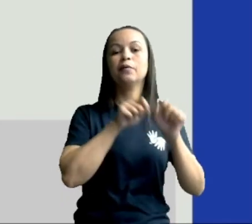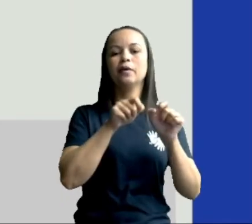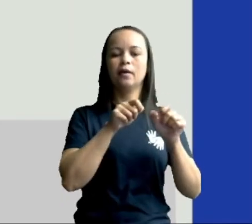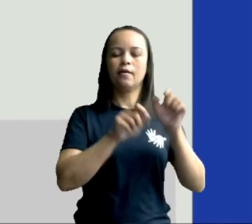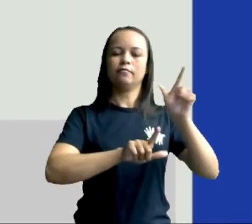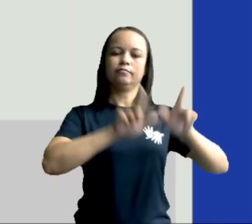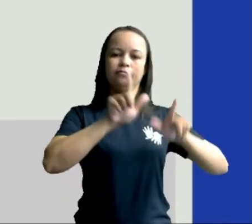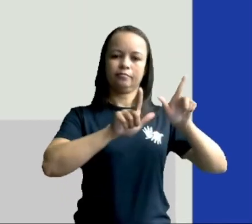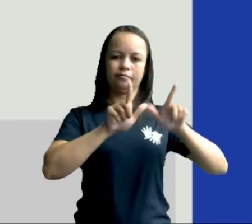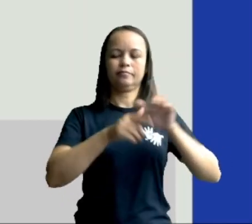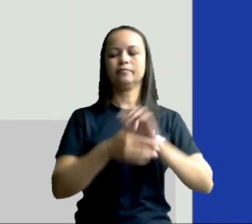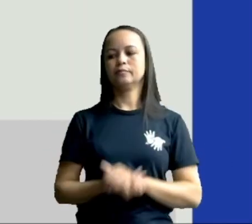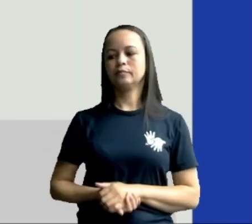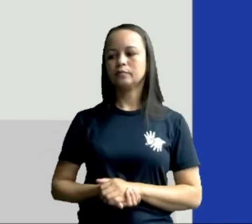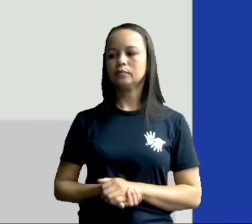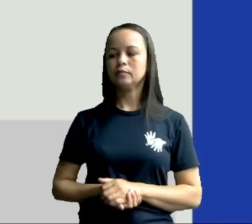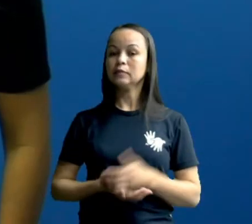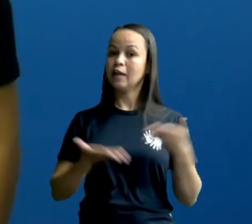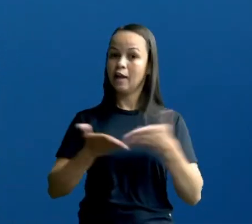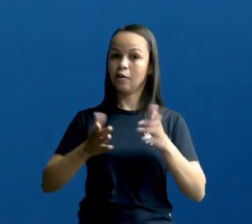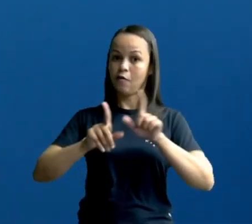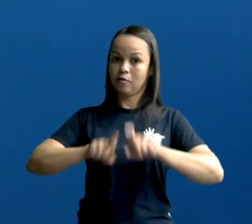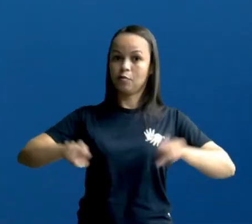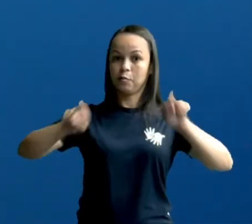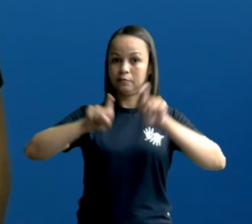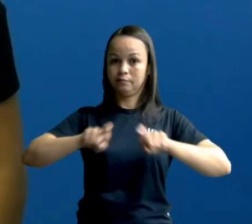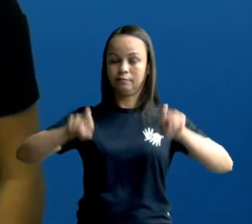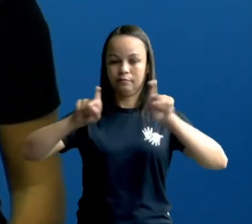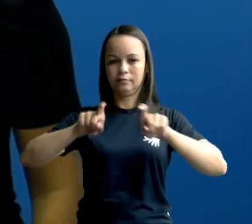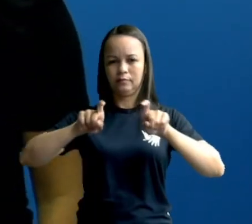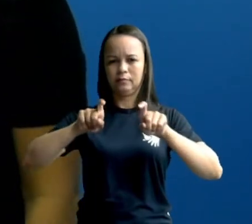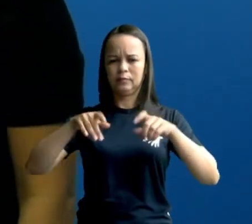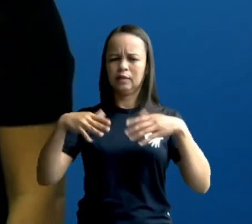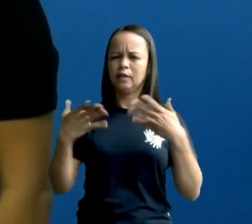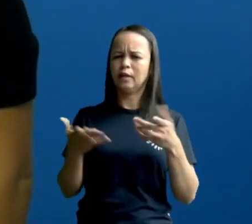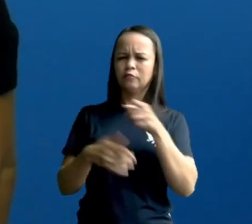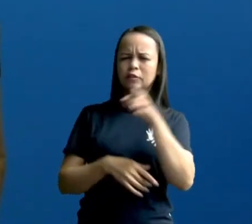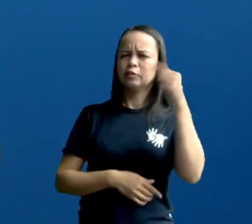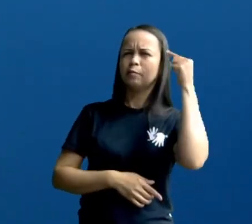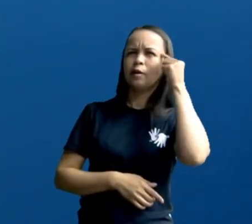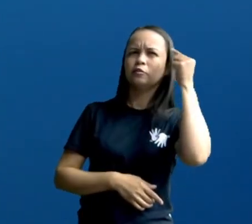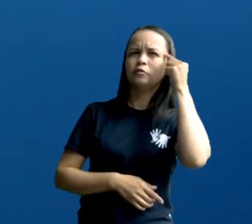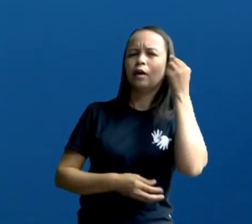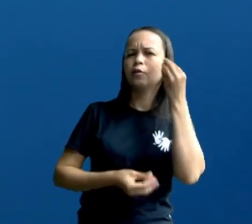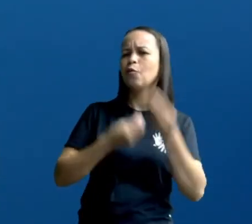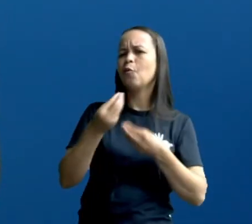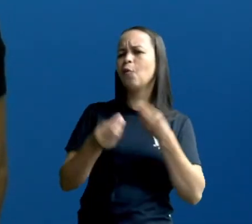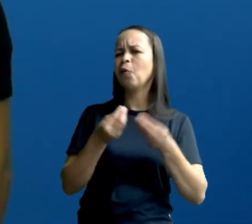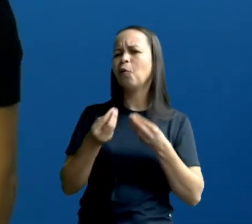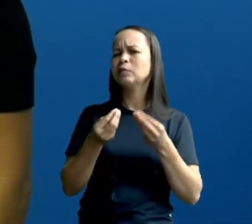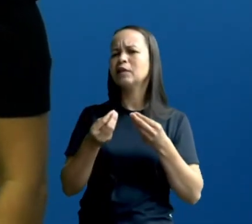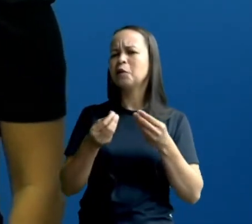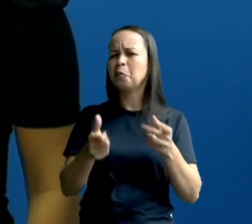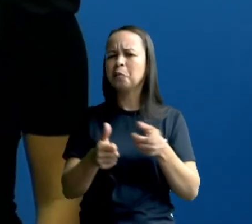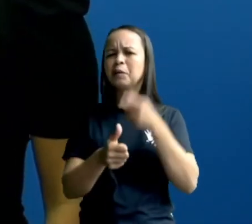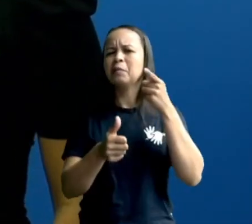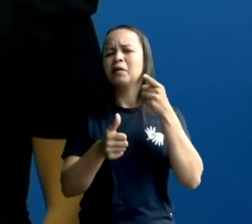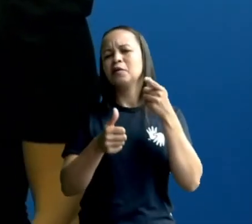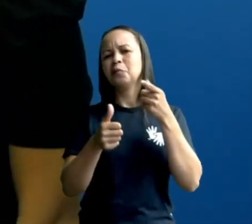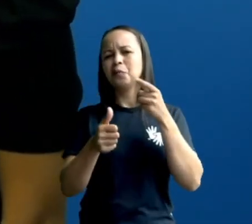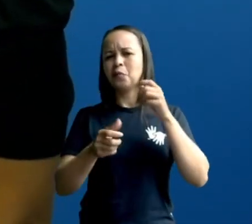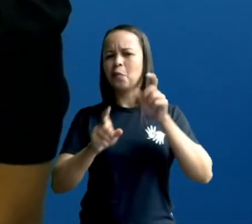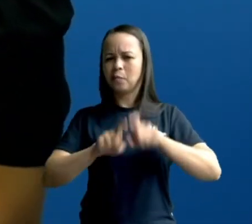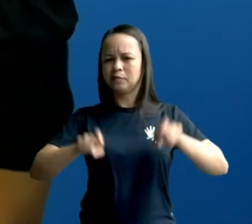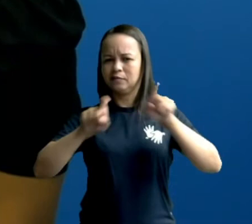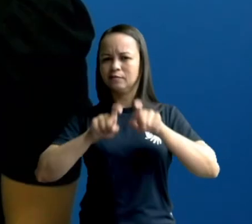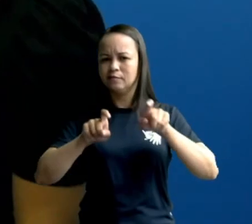televisão. Vamos para o computador? E aí, vocês já imaginaram como é que seria o primeiro computador?